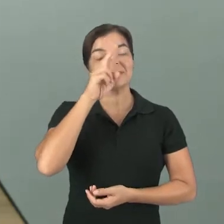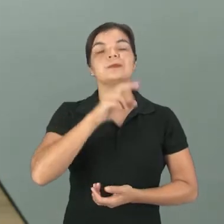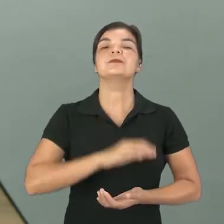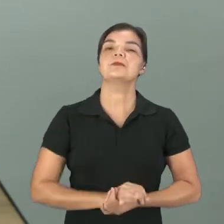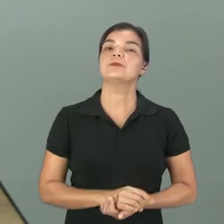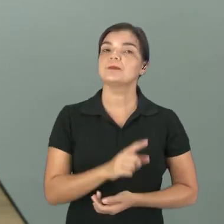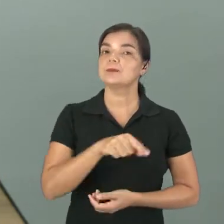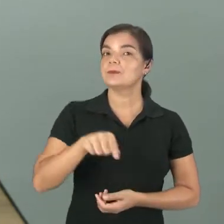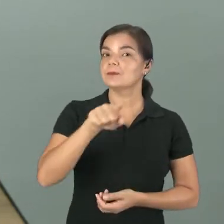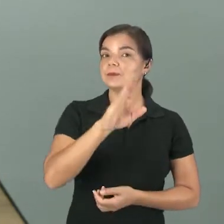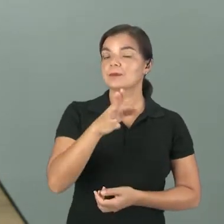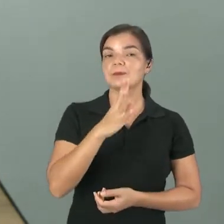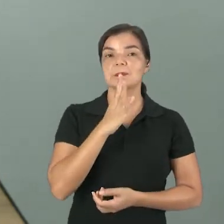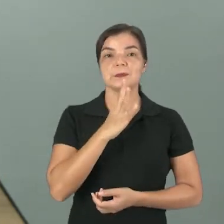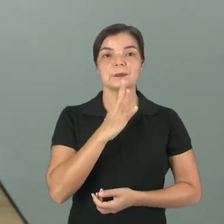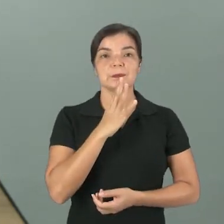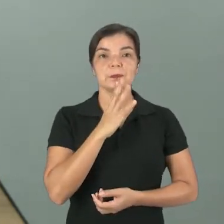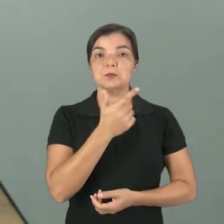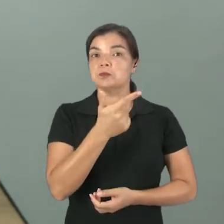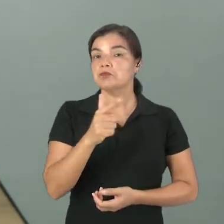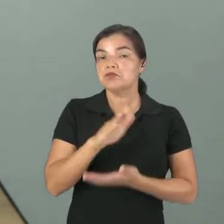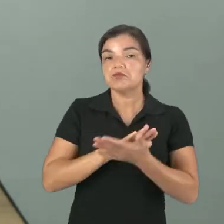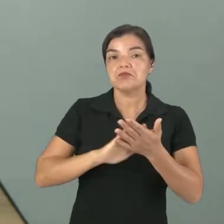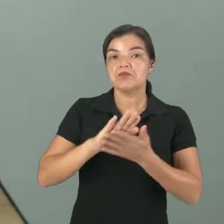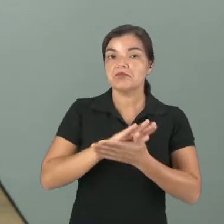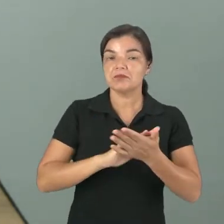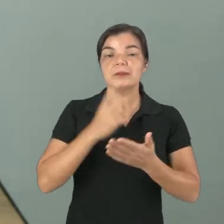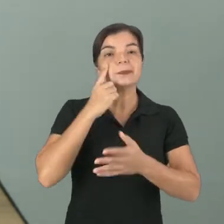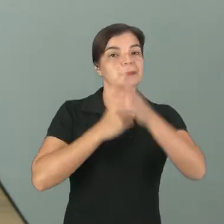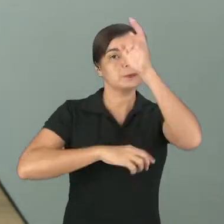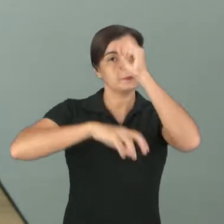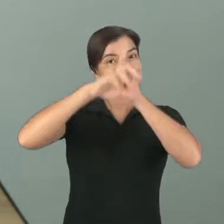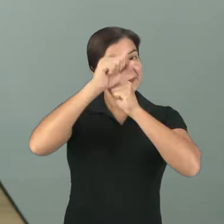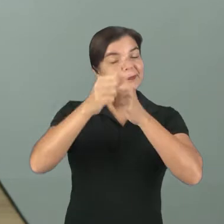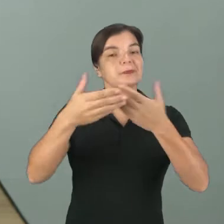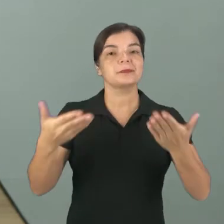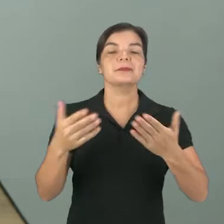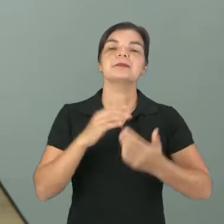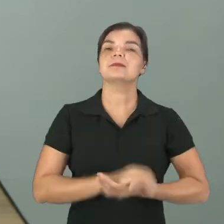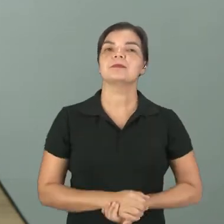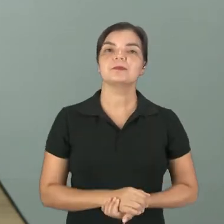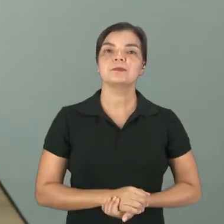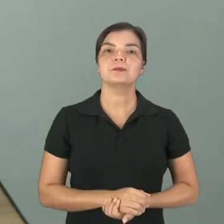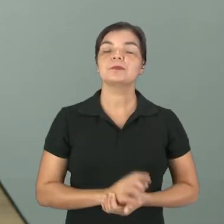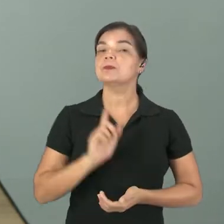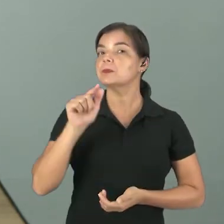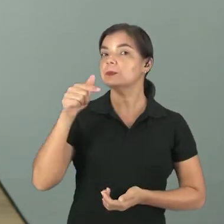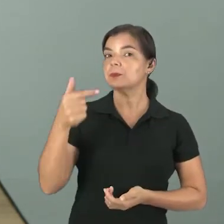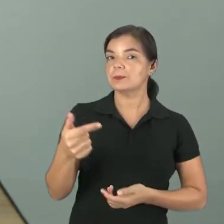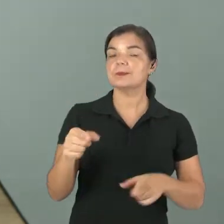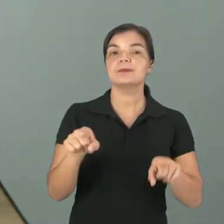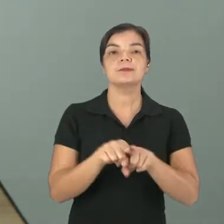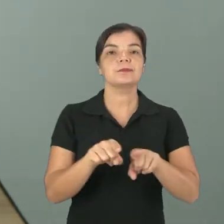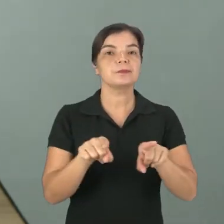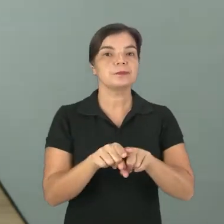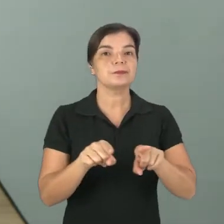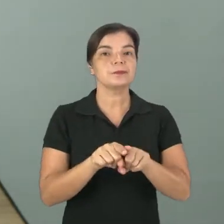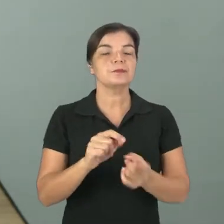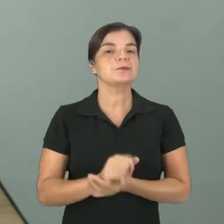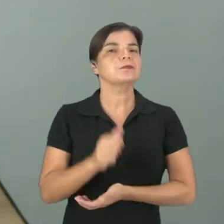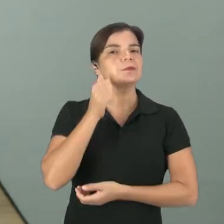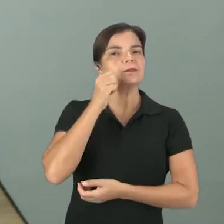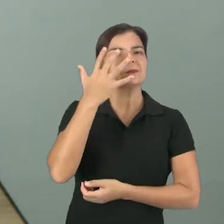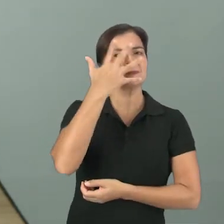memória os que você já conhece. E os que não conhecer, vamos já aprender mais sobre eles. Um outro personagem, olha aqui, uma